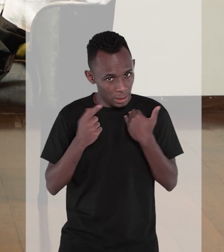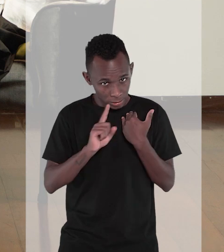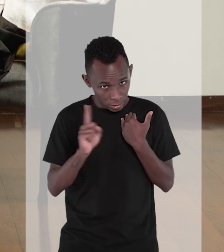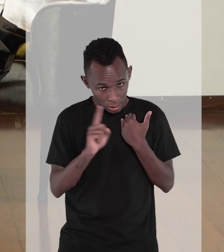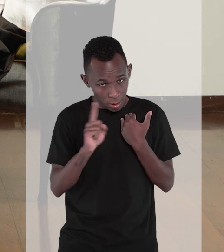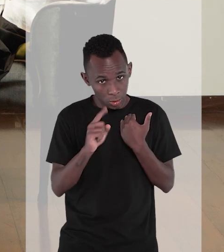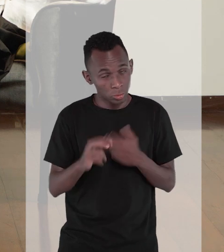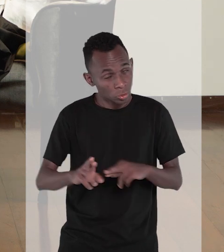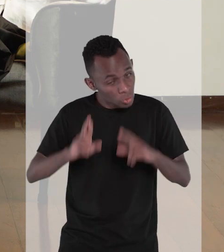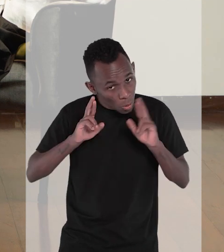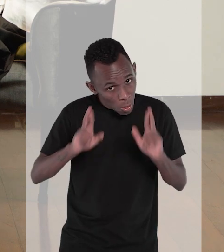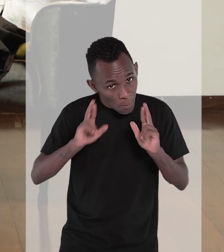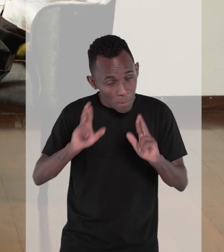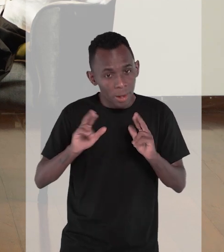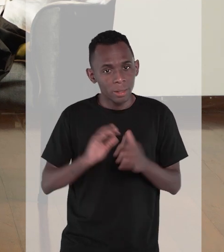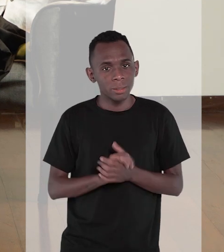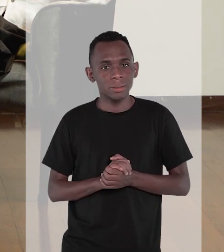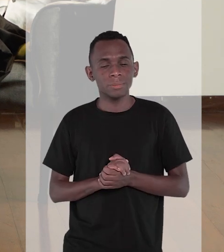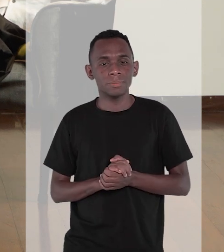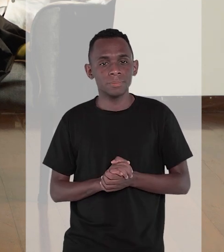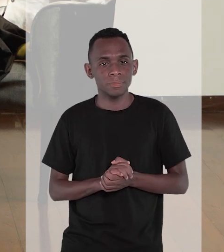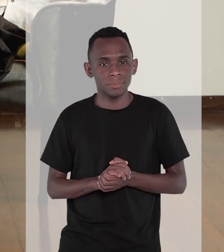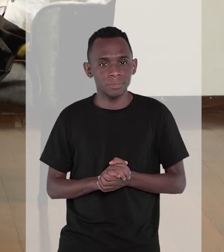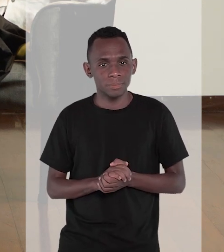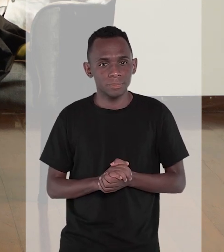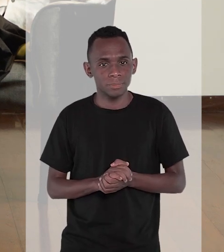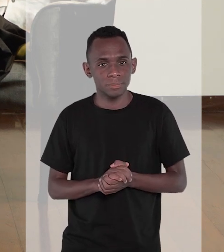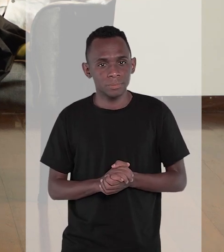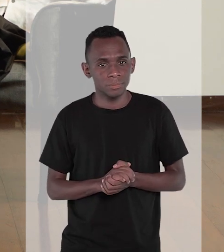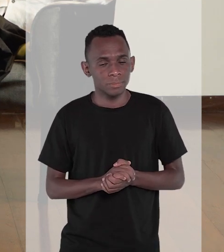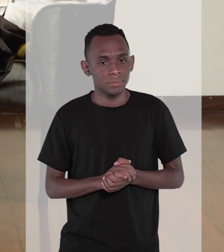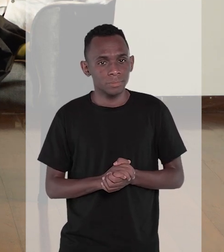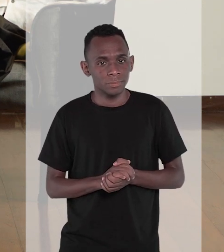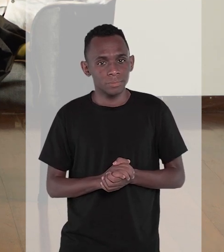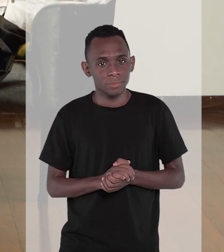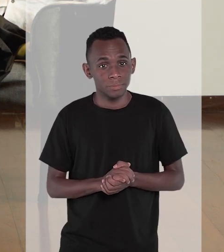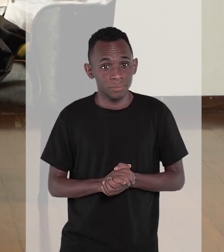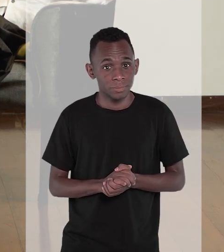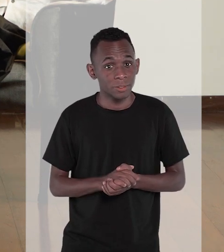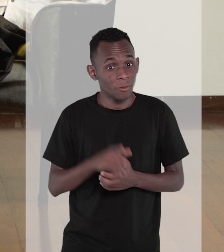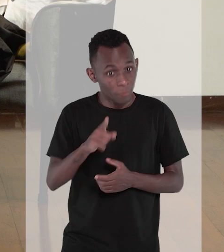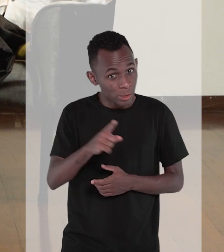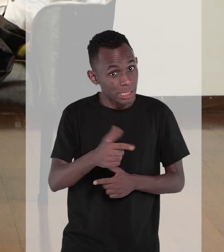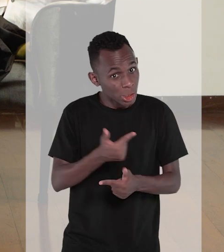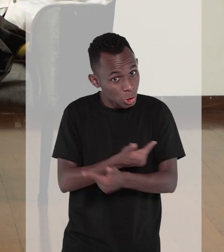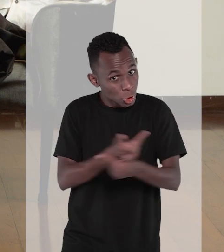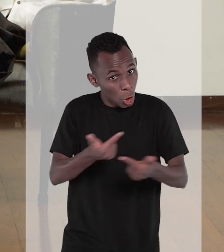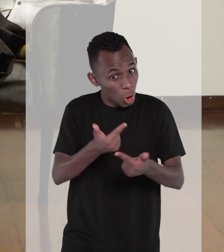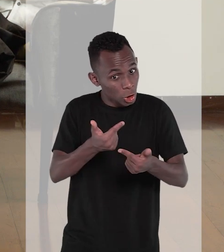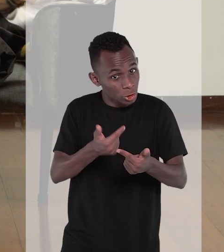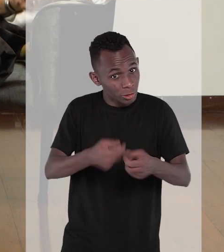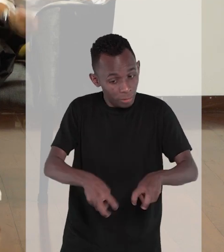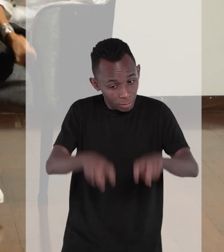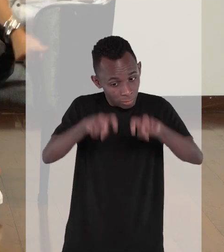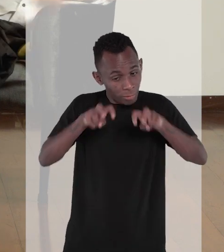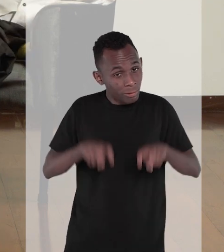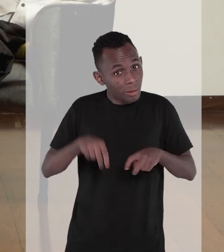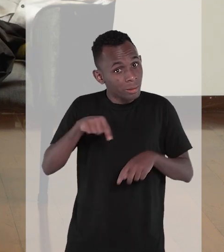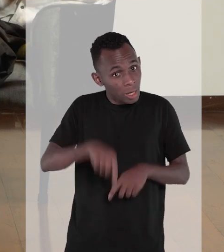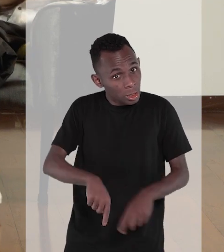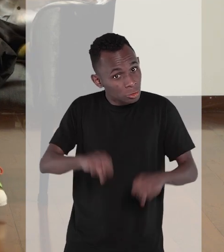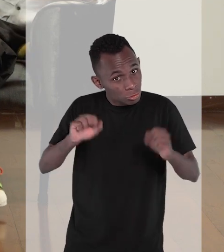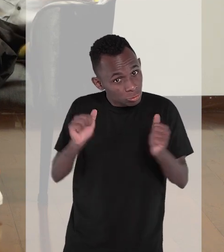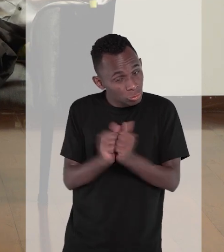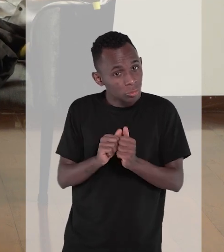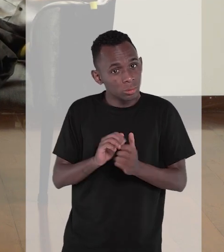também, porque já vou... Departamento de morte Fernanda, já está tudo certo. você ia passar por isso, não tem jeito. Está pegando o boi, você não está aqui, viu? Fez a quarta capa,